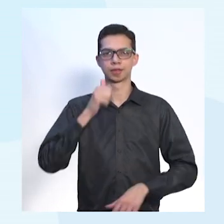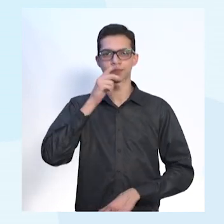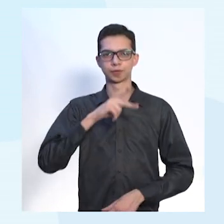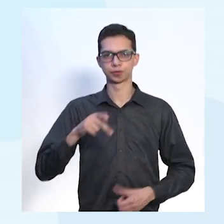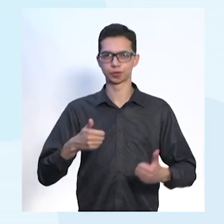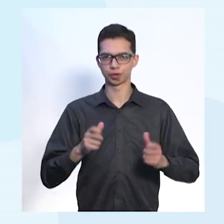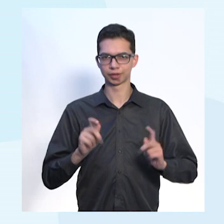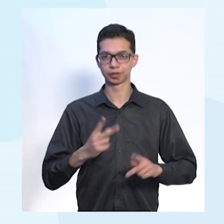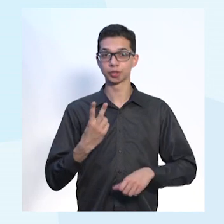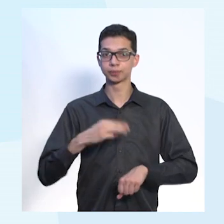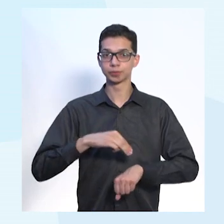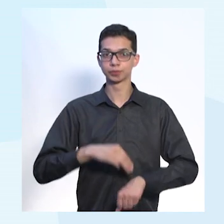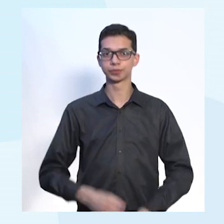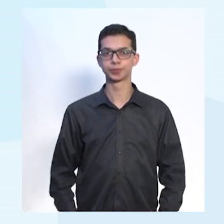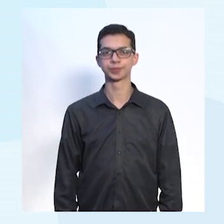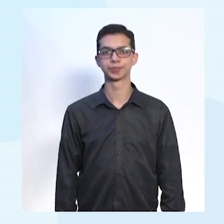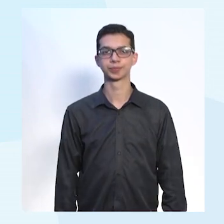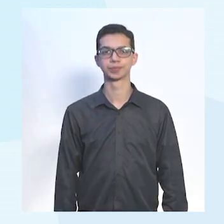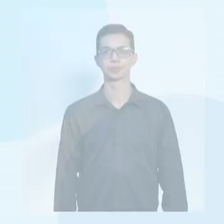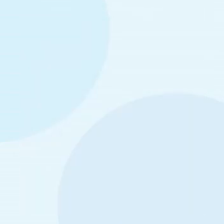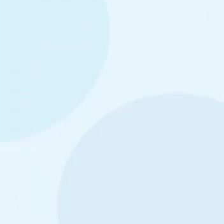2 minutinhos.